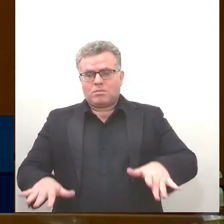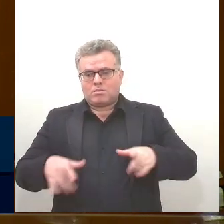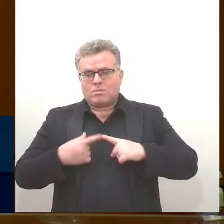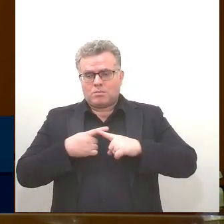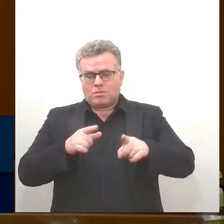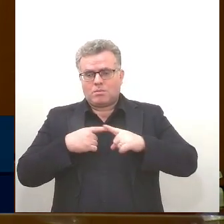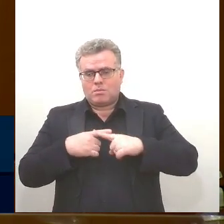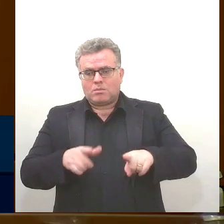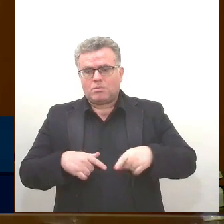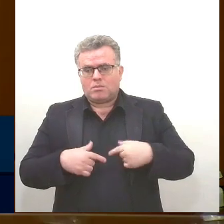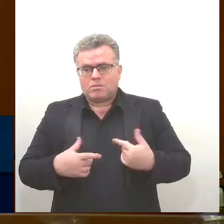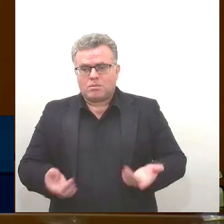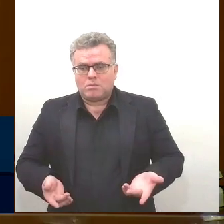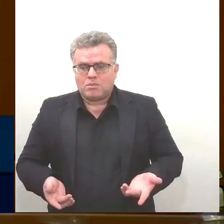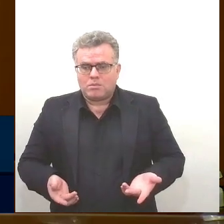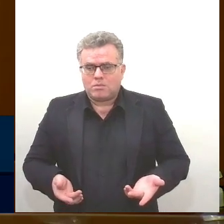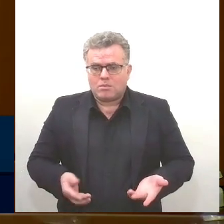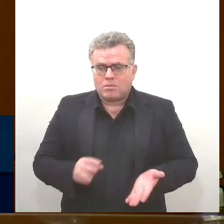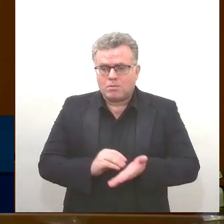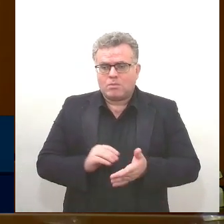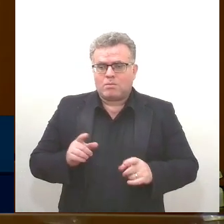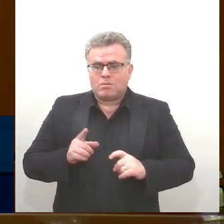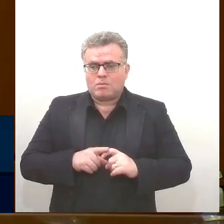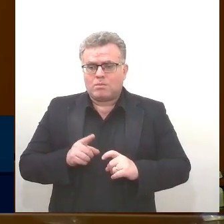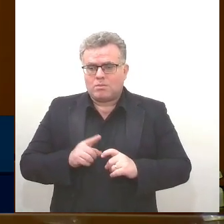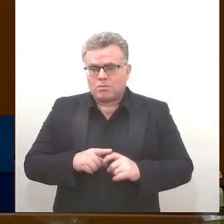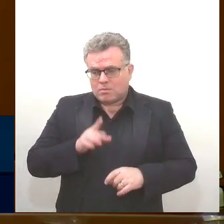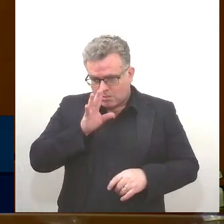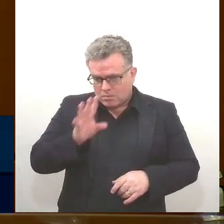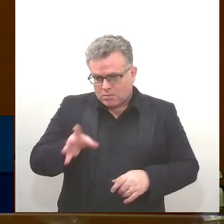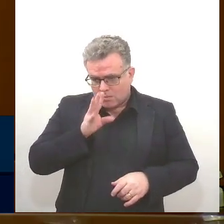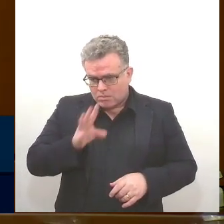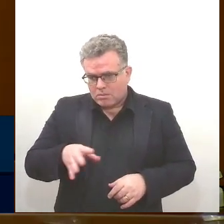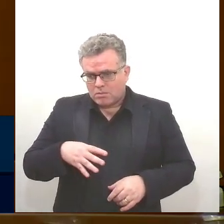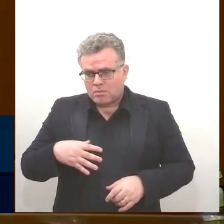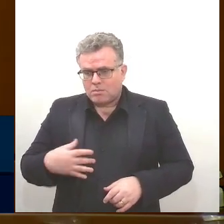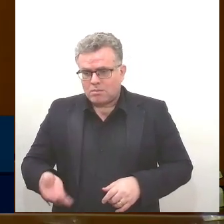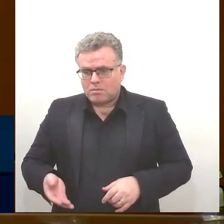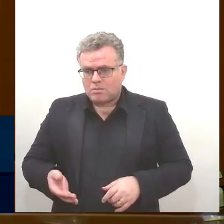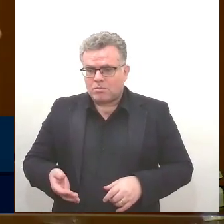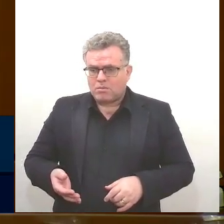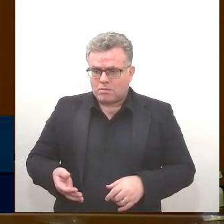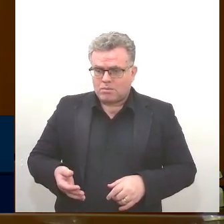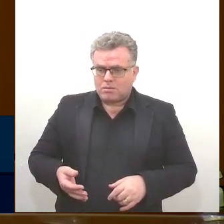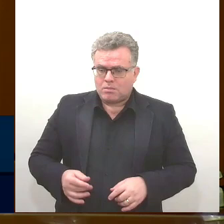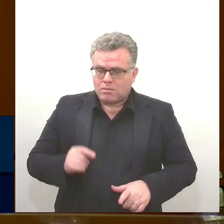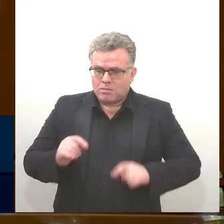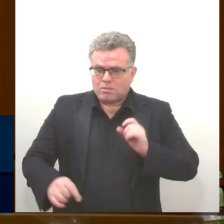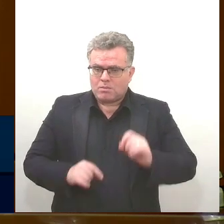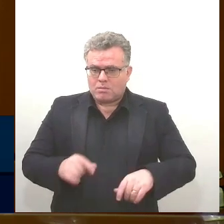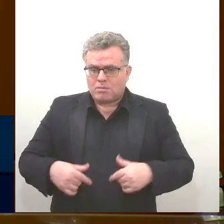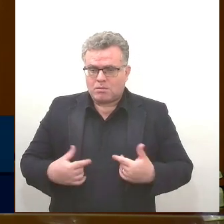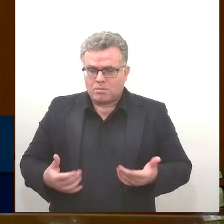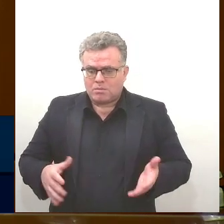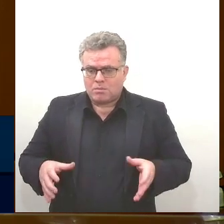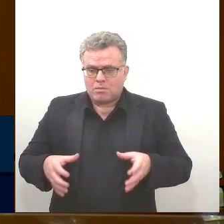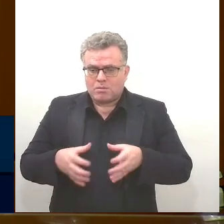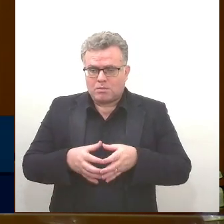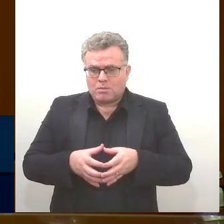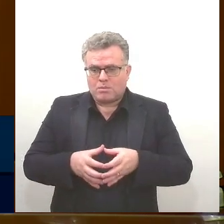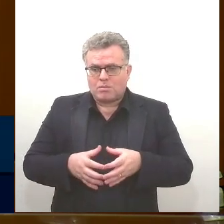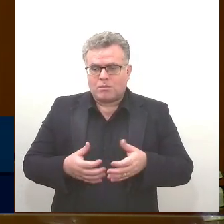médico aí começam as ofensas aí vem entra a milícia digital que existe em Lagarto uma quadrilha E